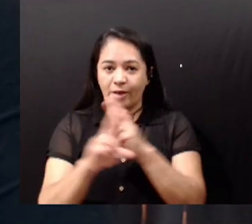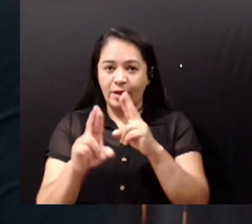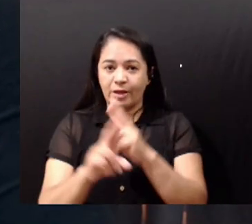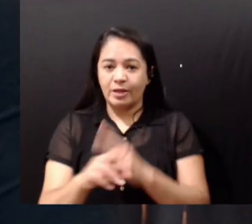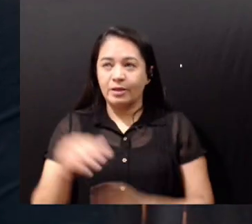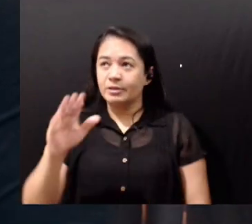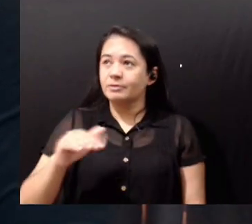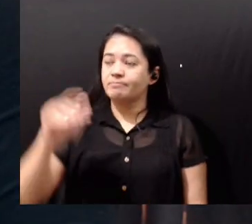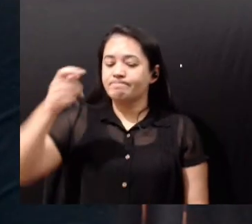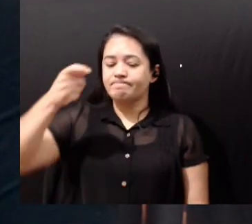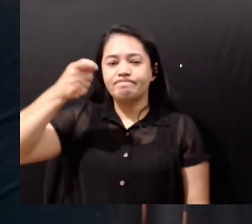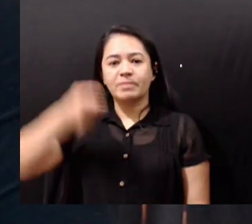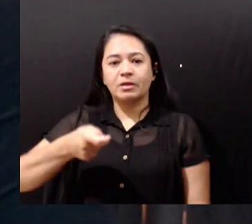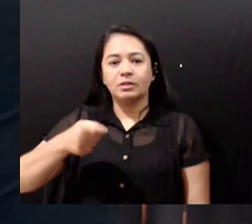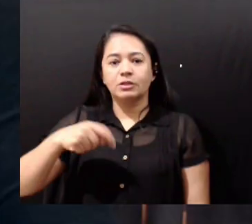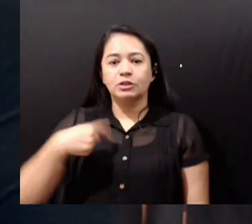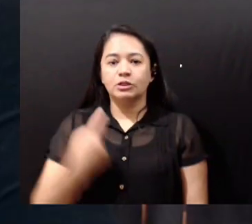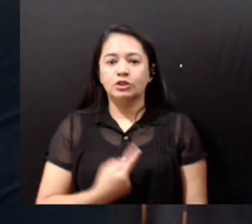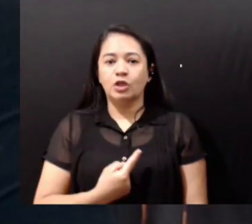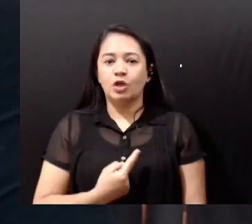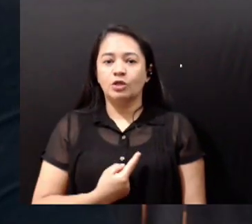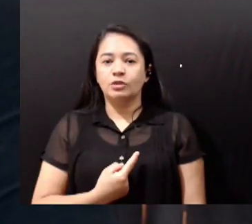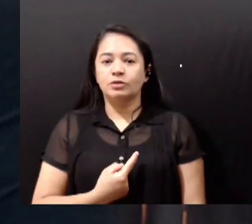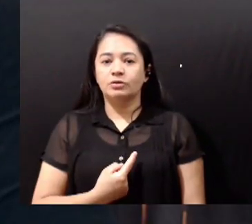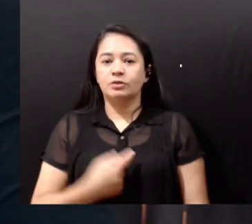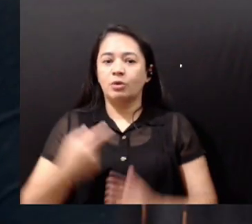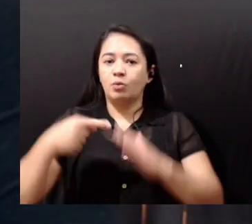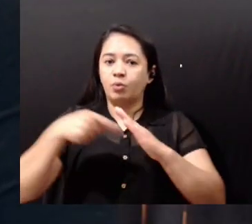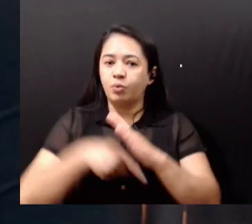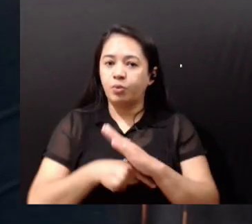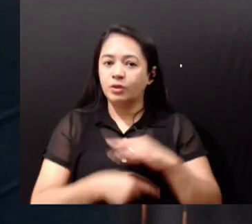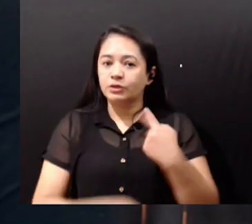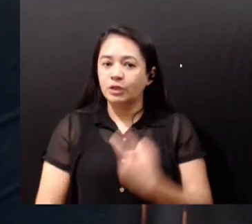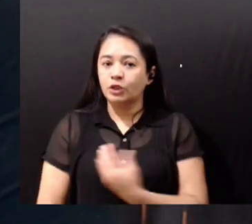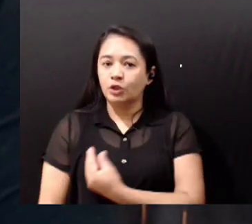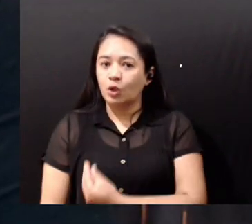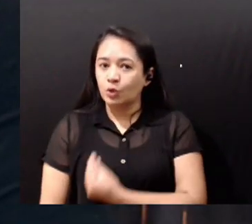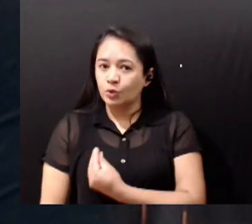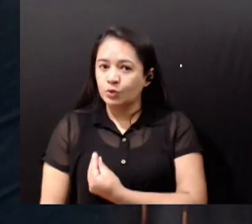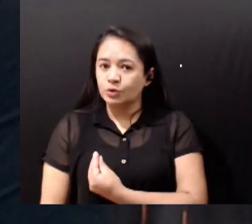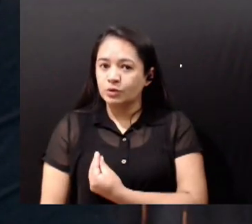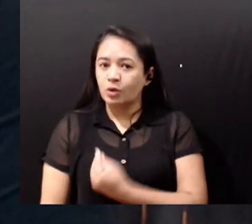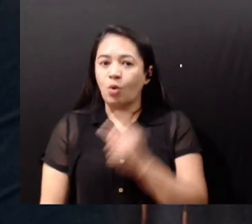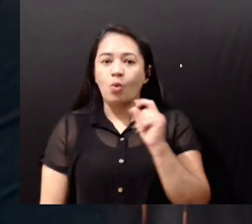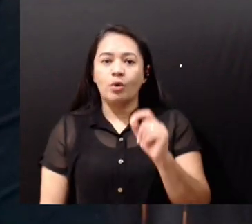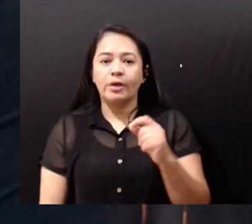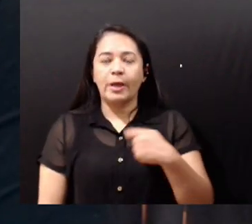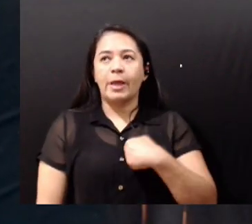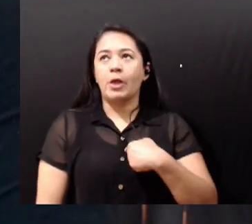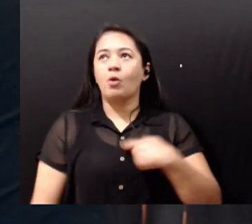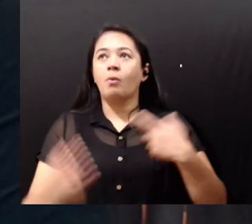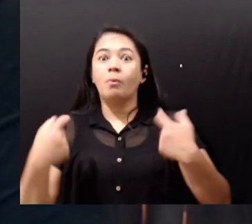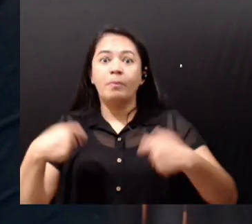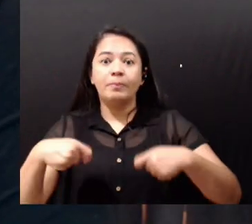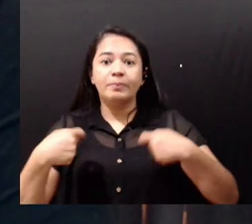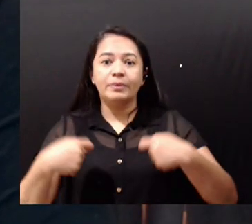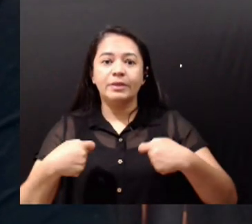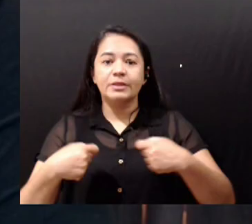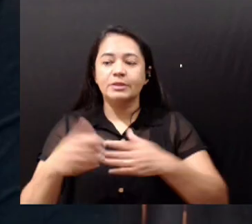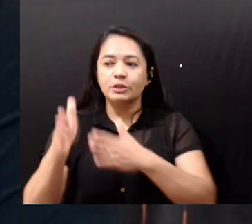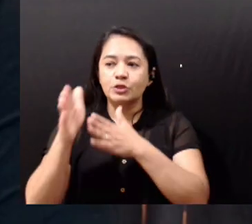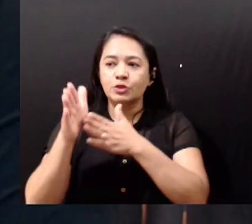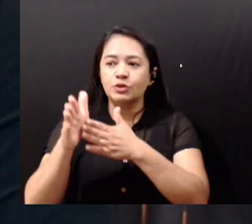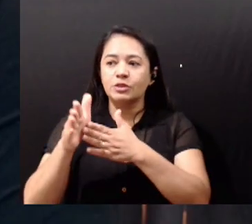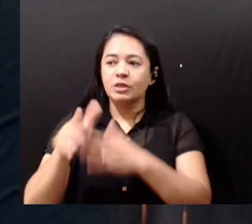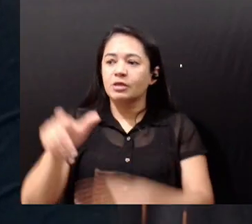traz para nós algo que é muito profundo da nossa existência, de que eu preciso seguir o que uma autoridade